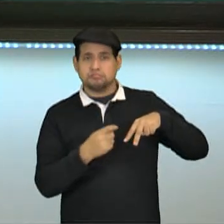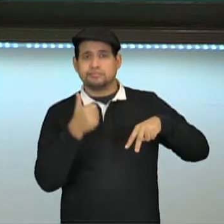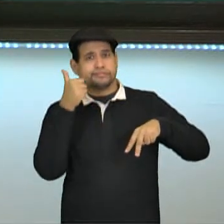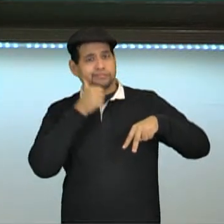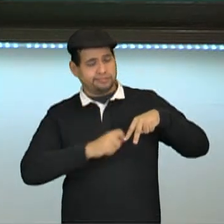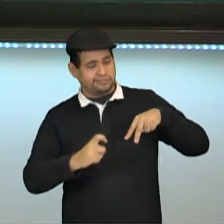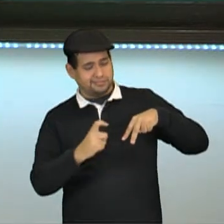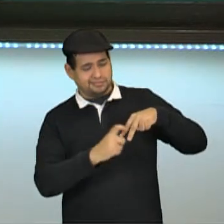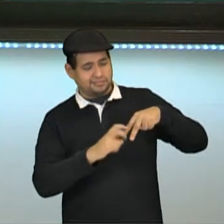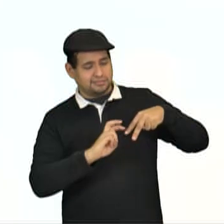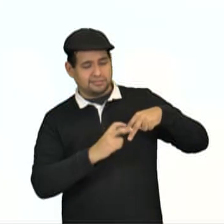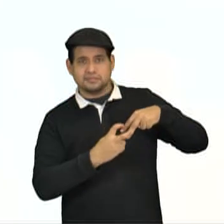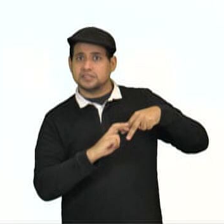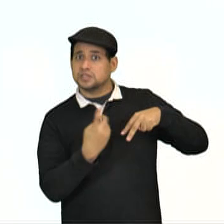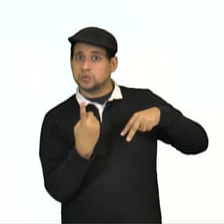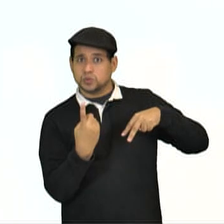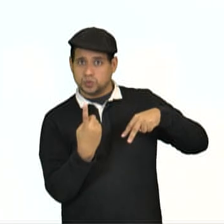feminino.